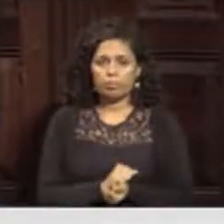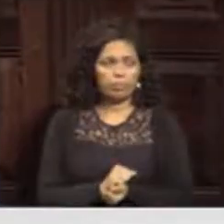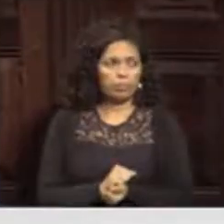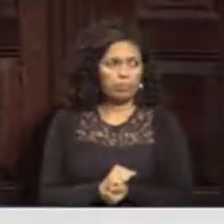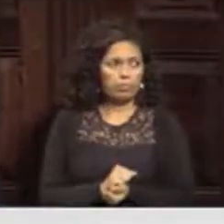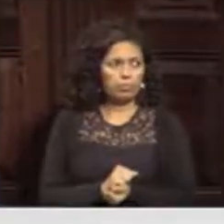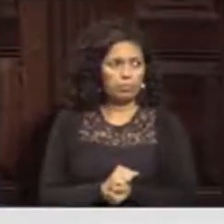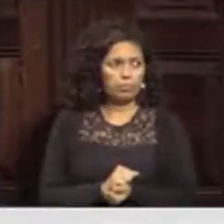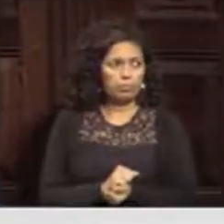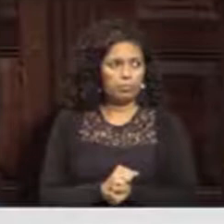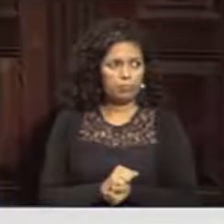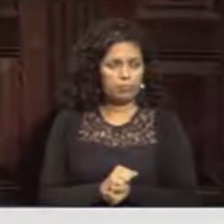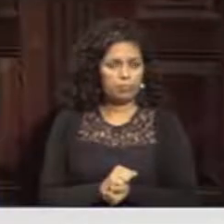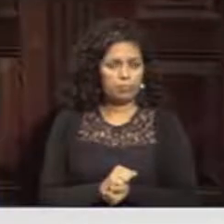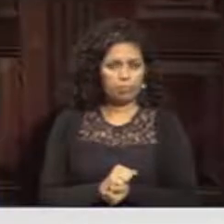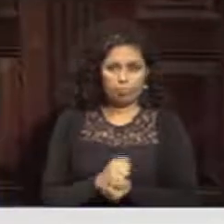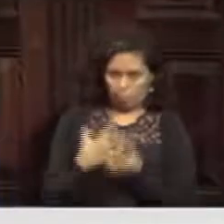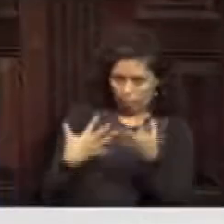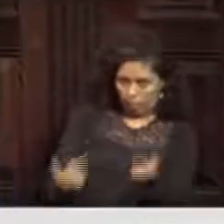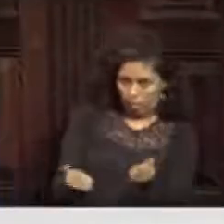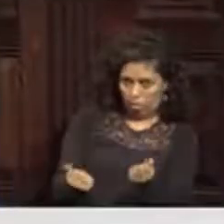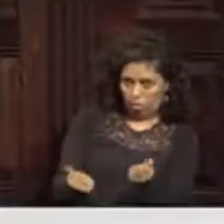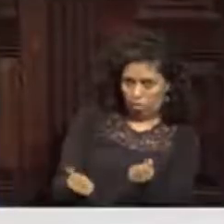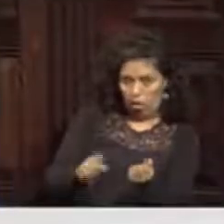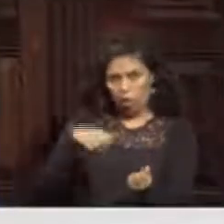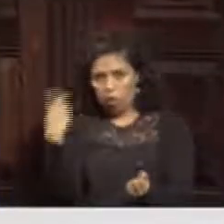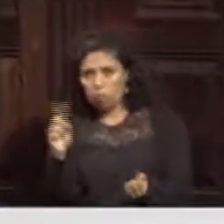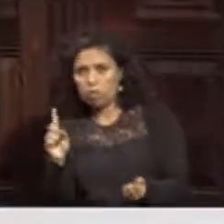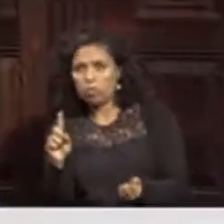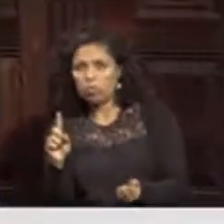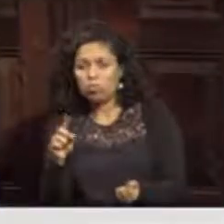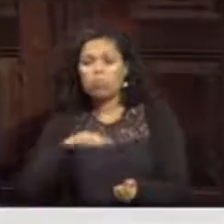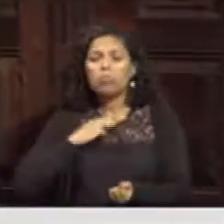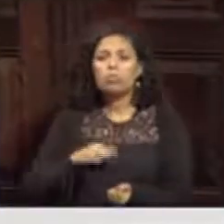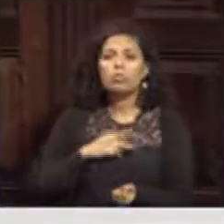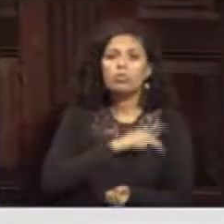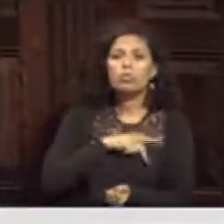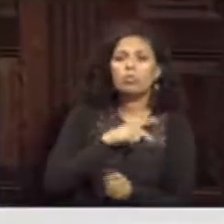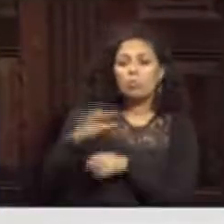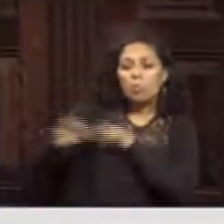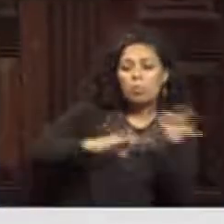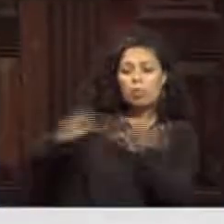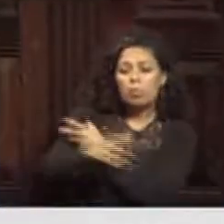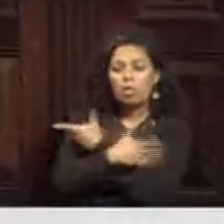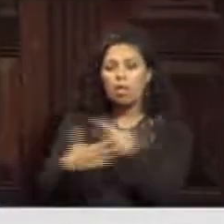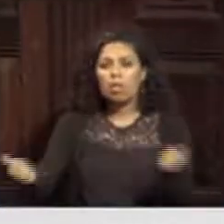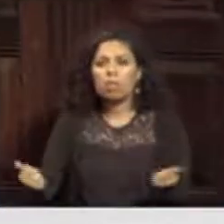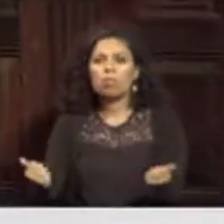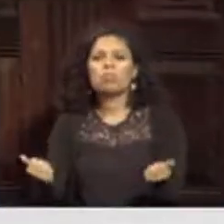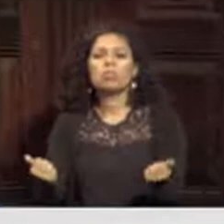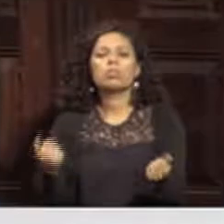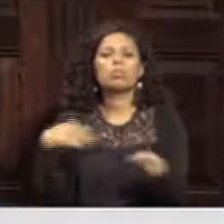para impedir essas ações deletérias que cada vez mais